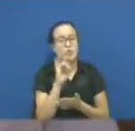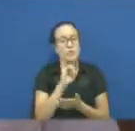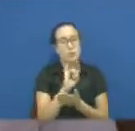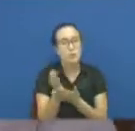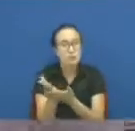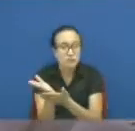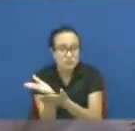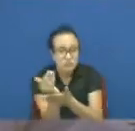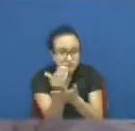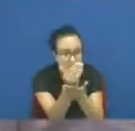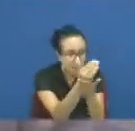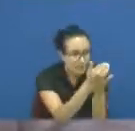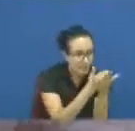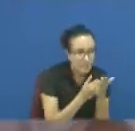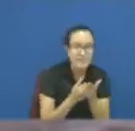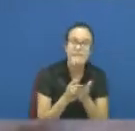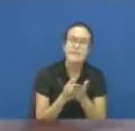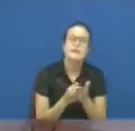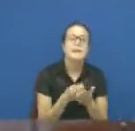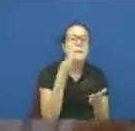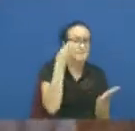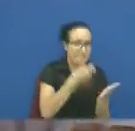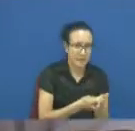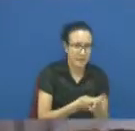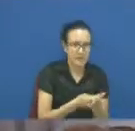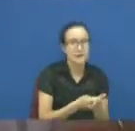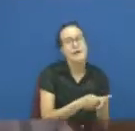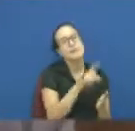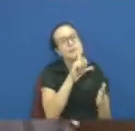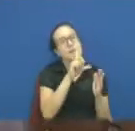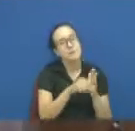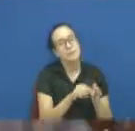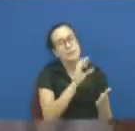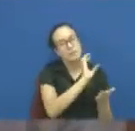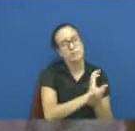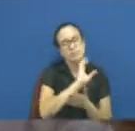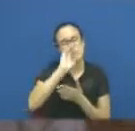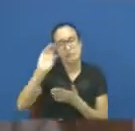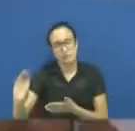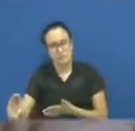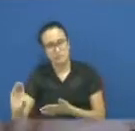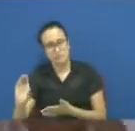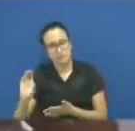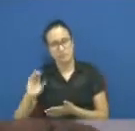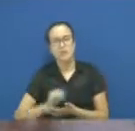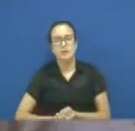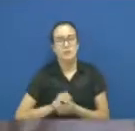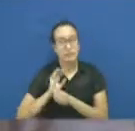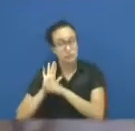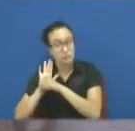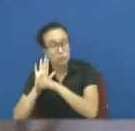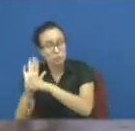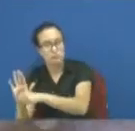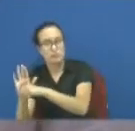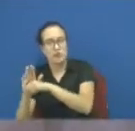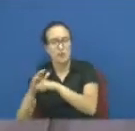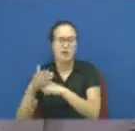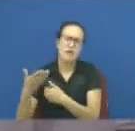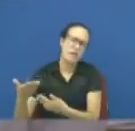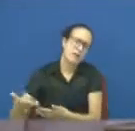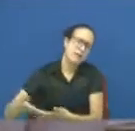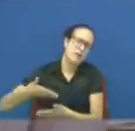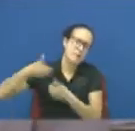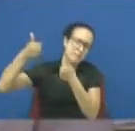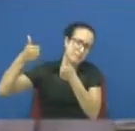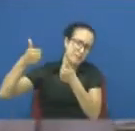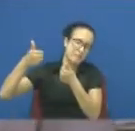paga, ele tem como desviar ou destinar o recurso para patrocinar a Orquestra Sinfônica. Então, o que